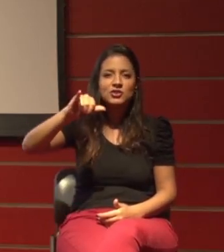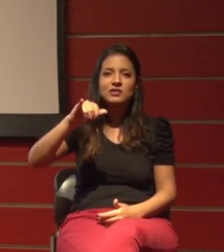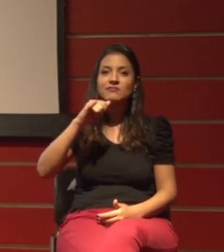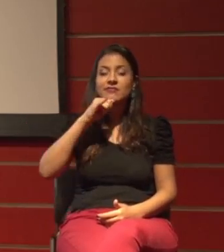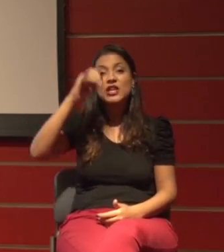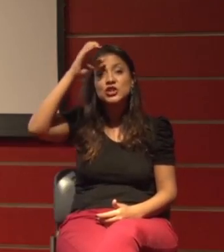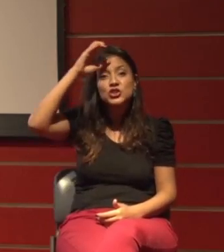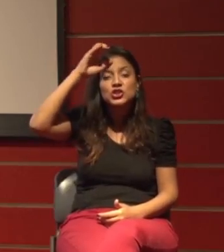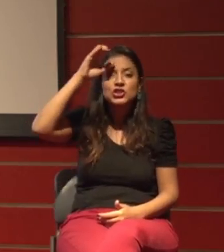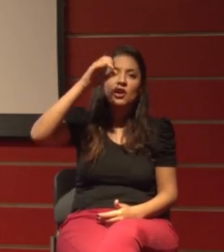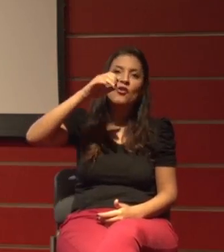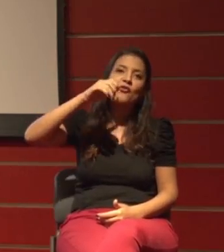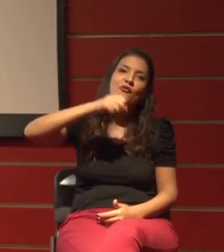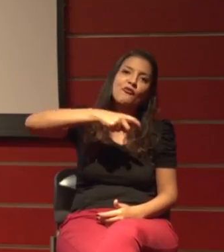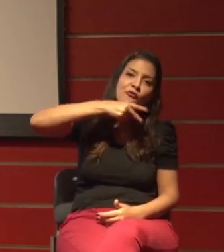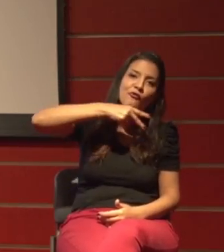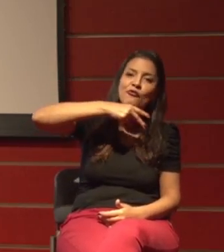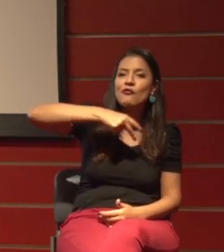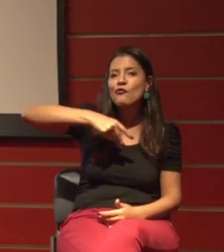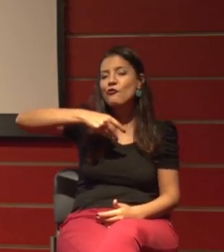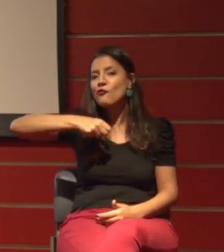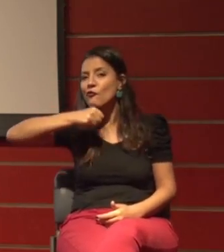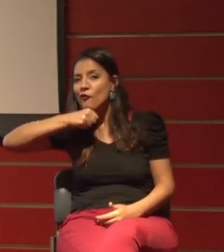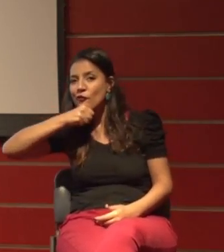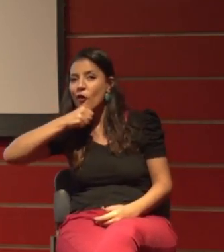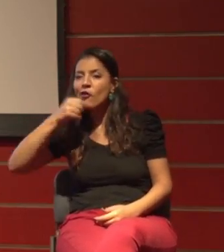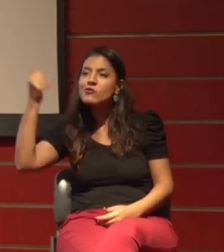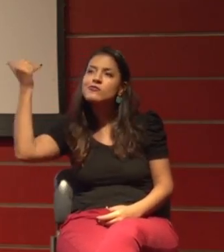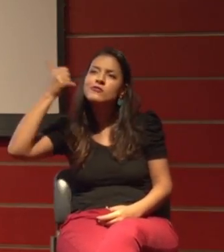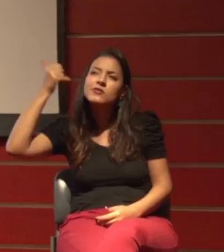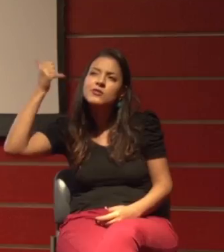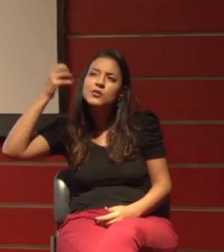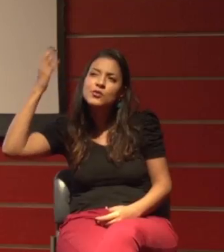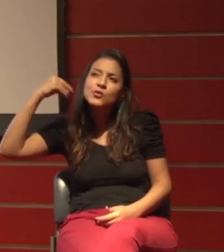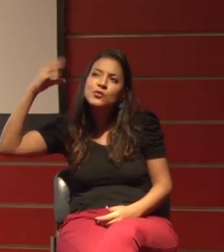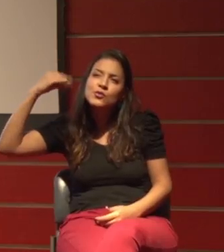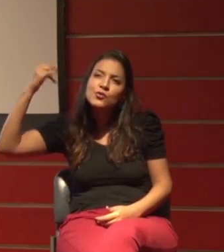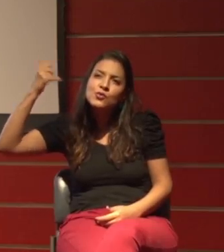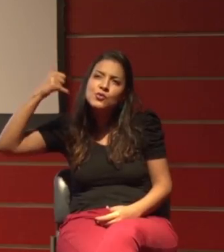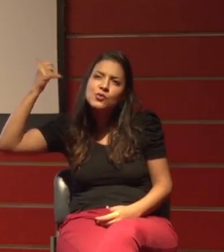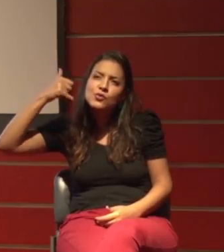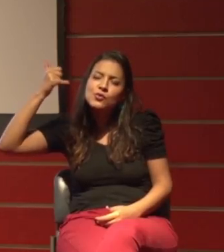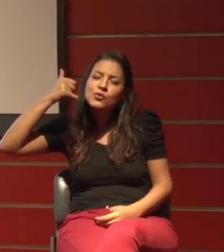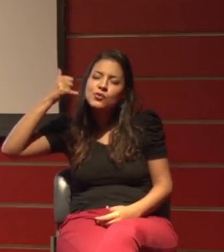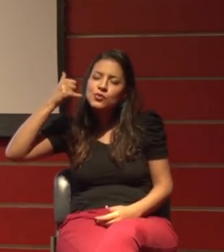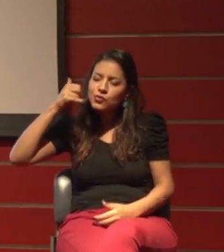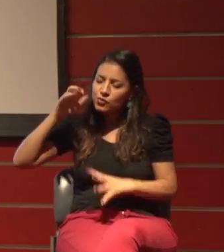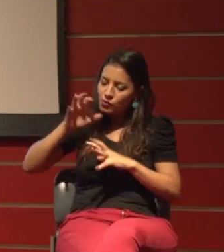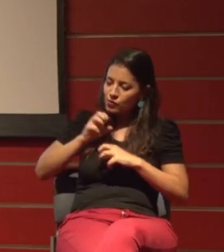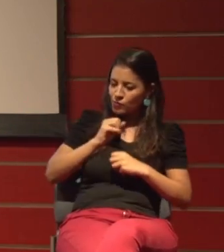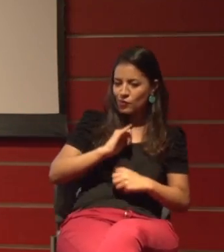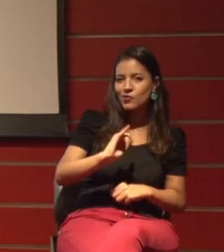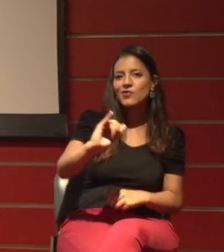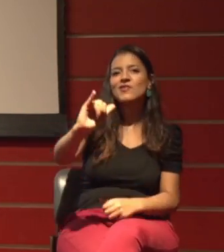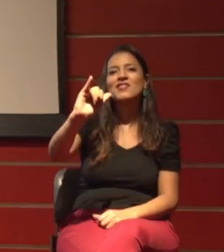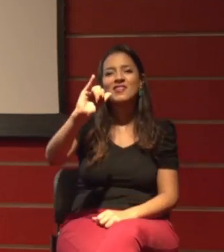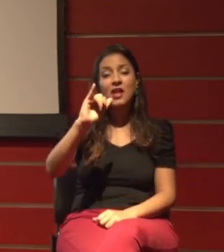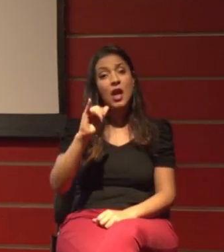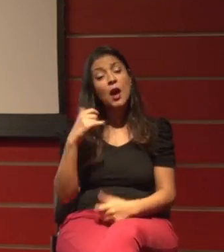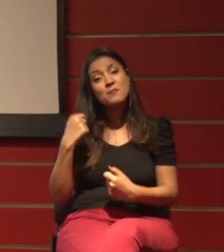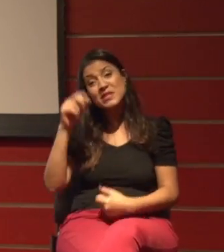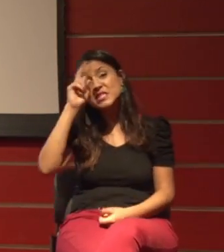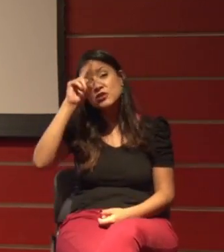tia contar história então eu gosto de uma história né que que que que que faça sentido para mim né mesmo que ela não seja